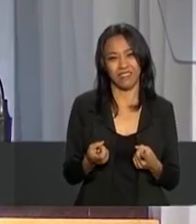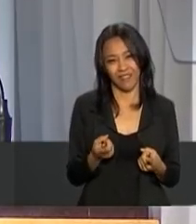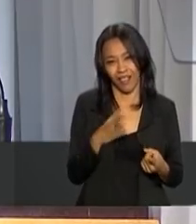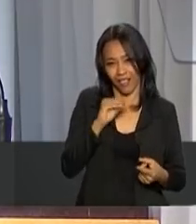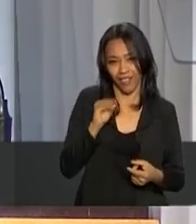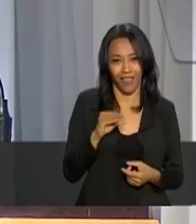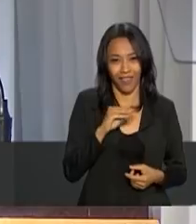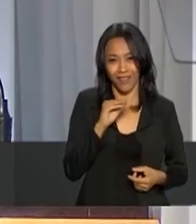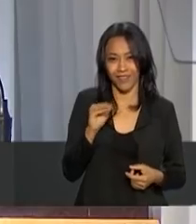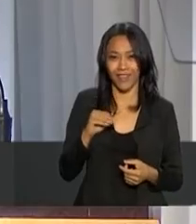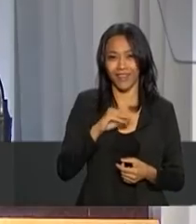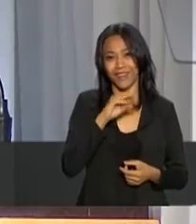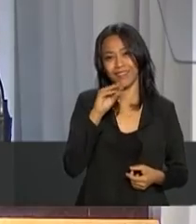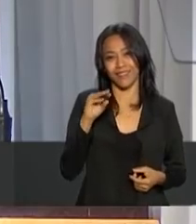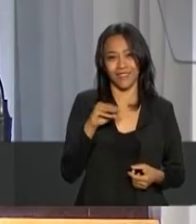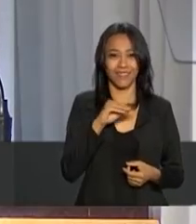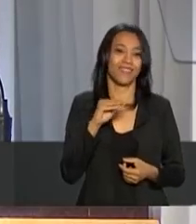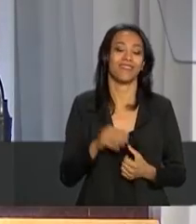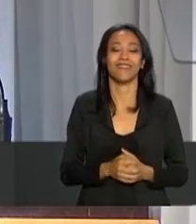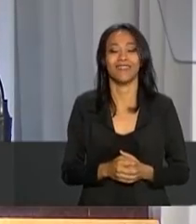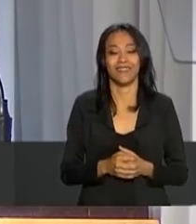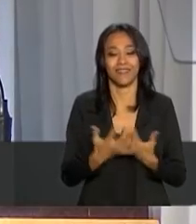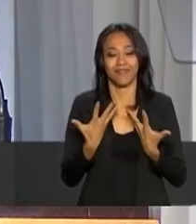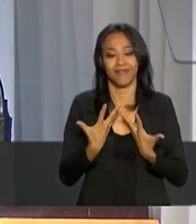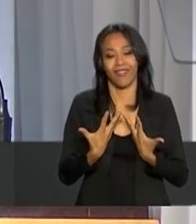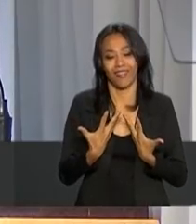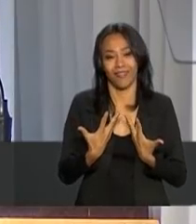continuar. Então,